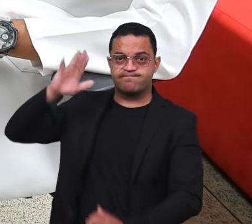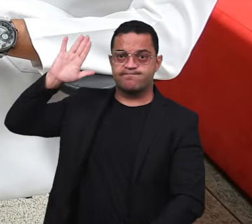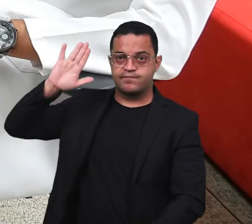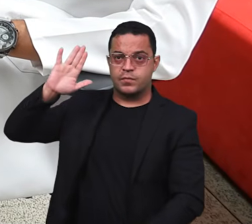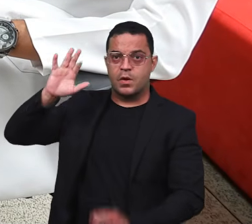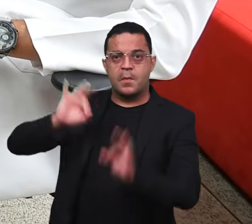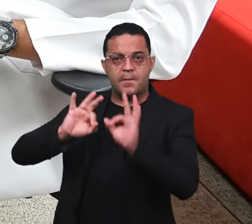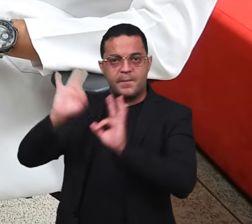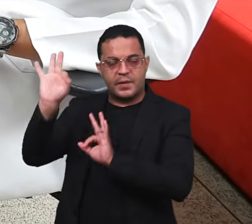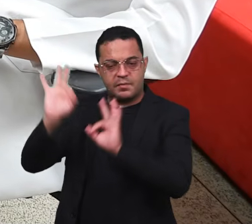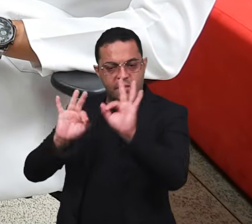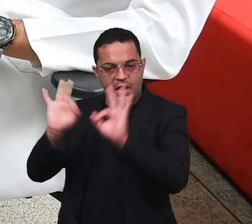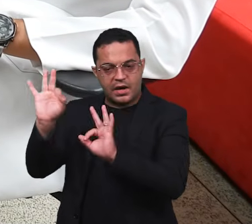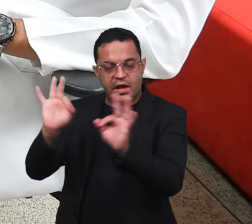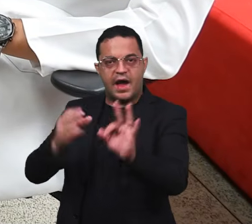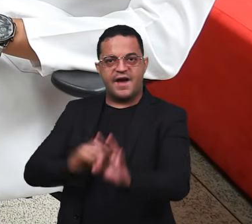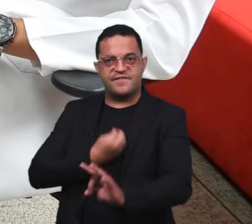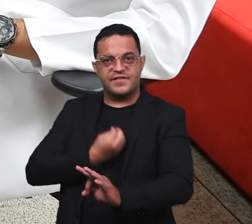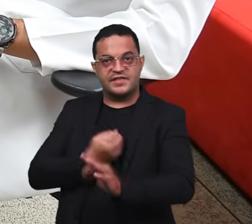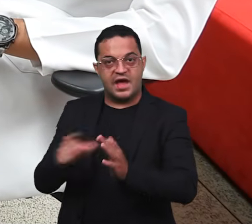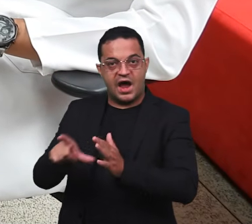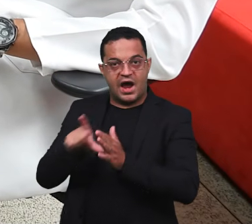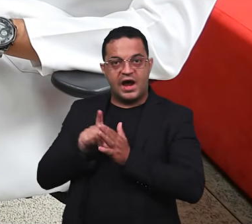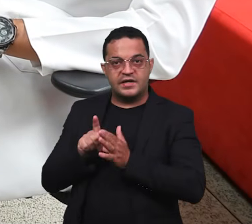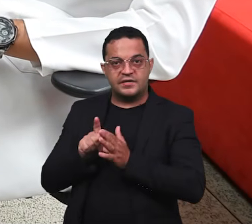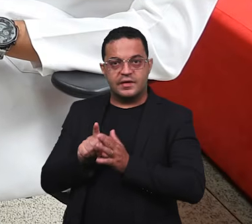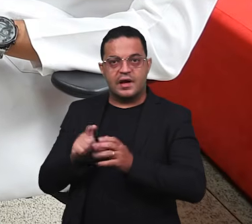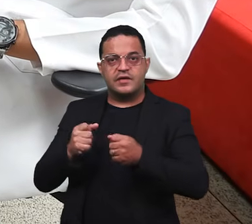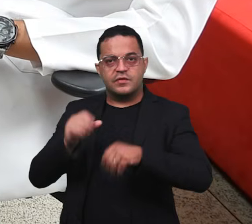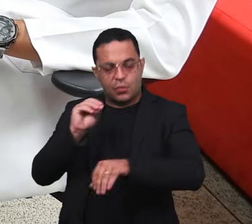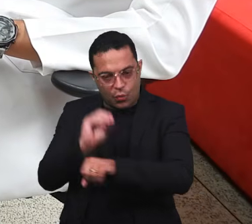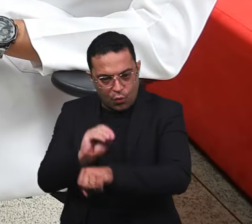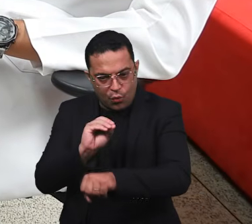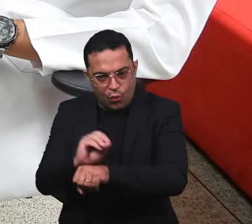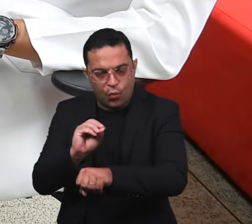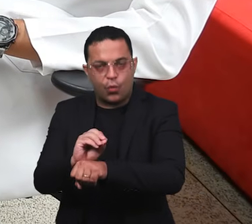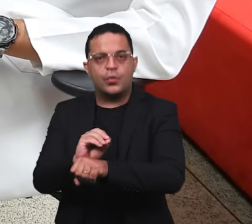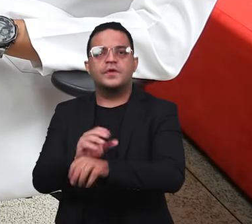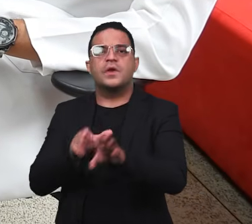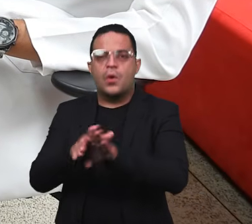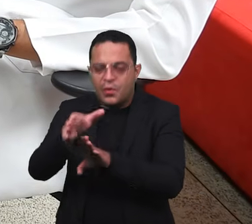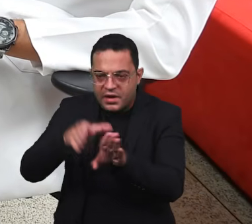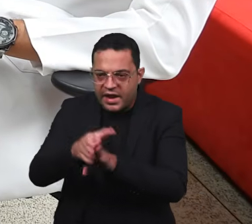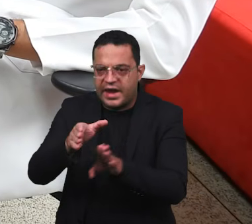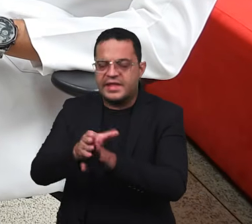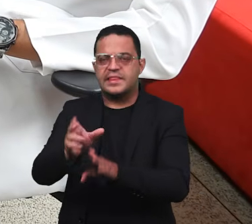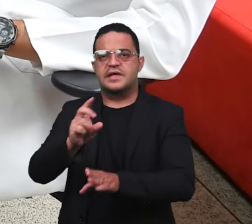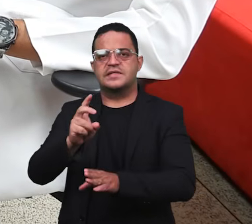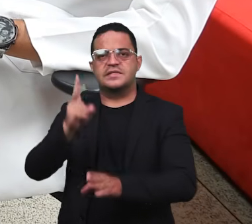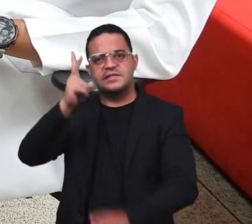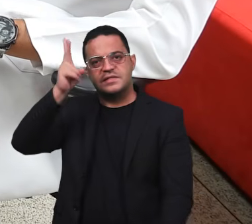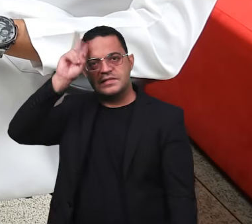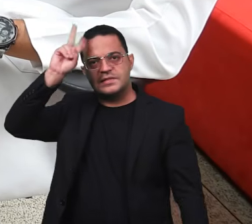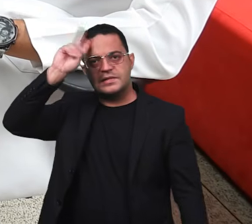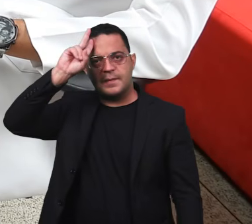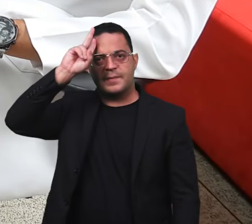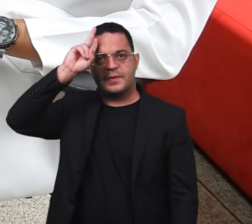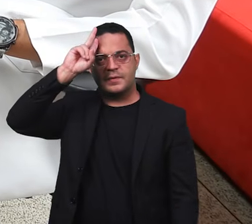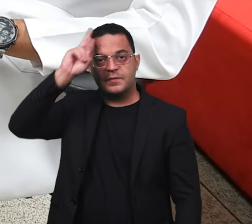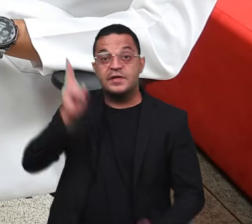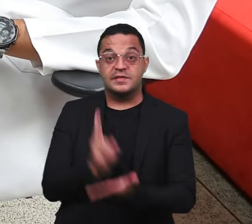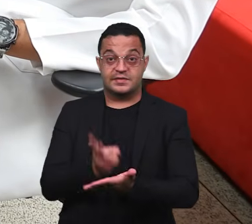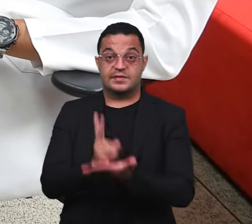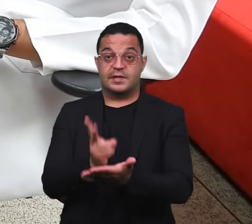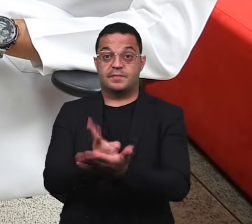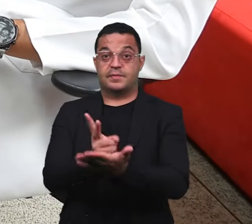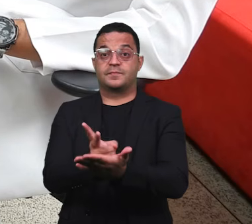para estar aqui. É muito importante, sempre zelamos por isso, sempre orientamos os nossos voluntários quanto a